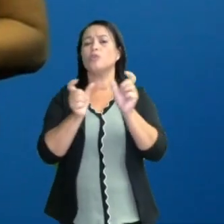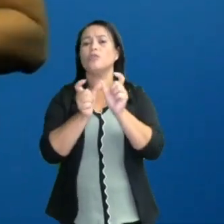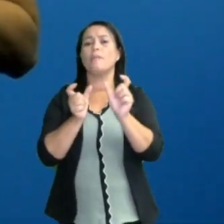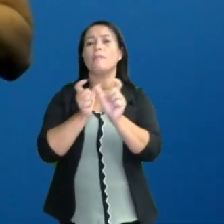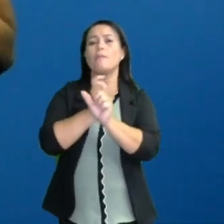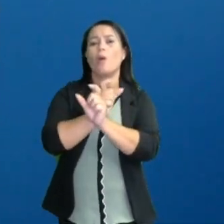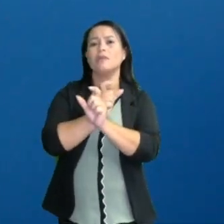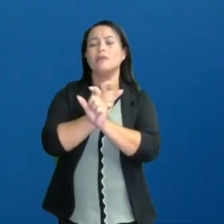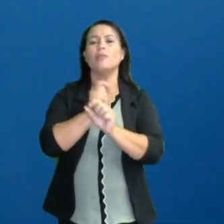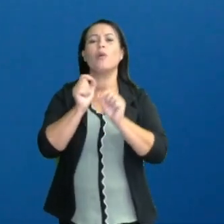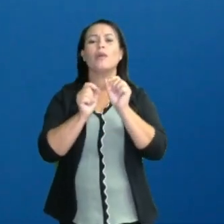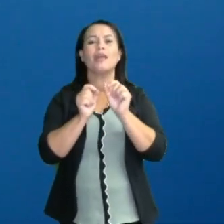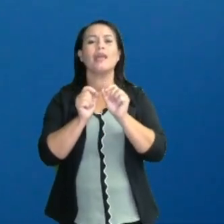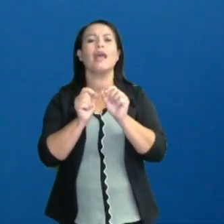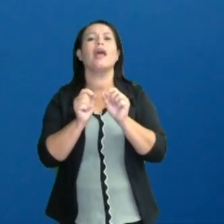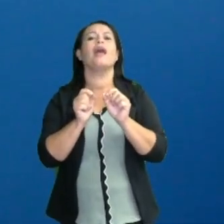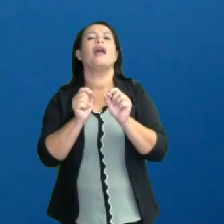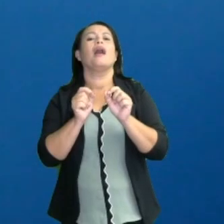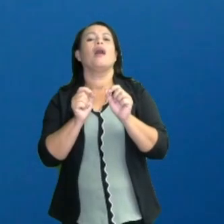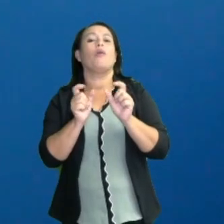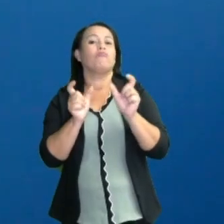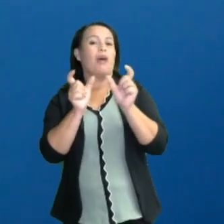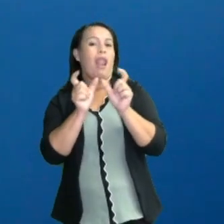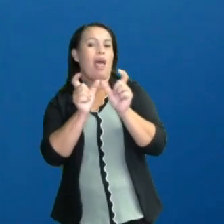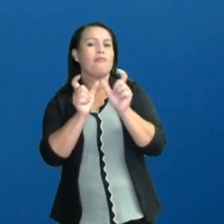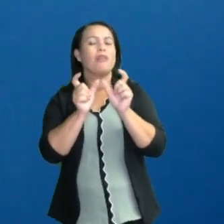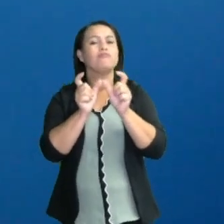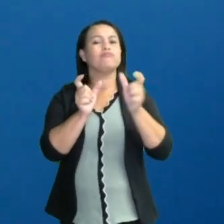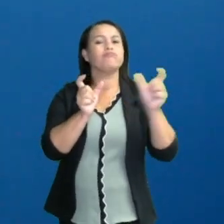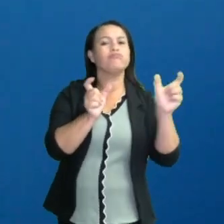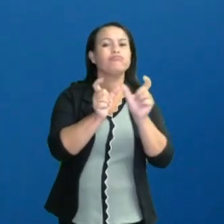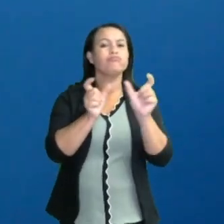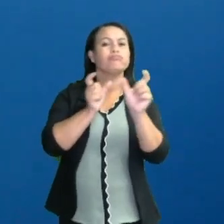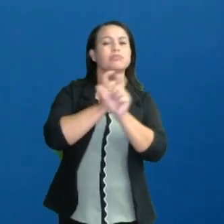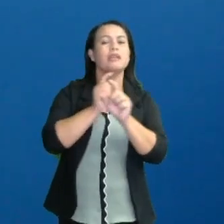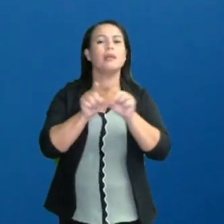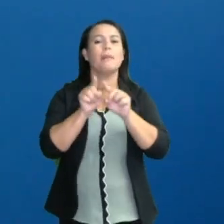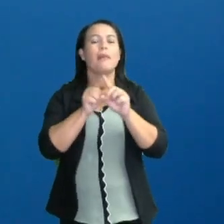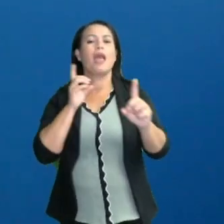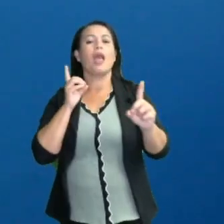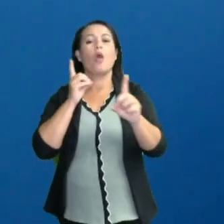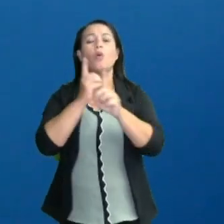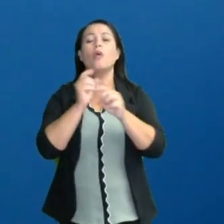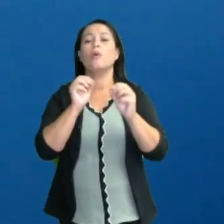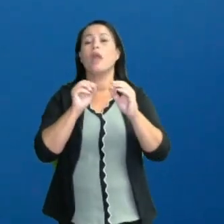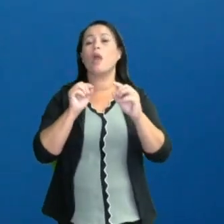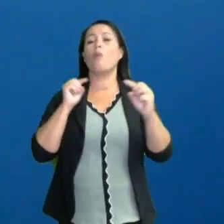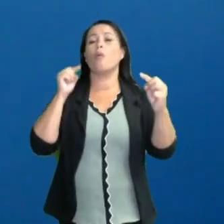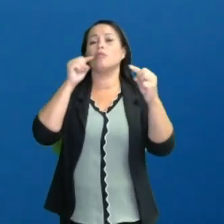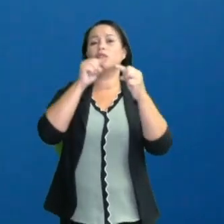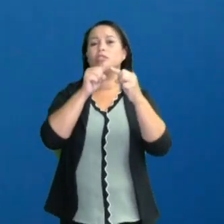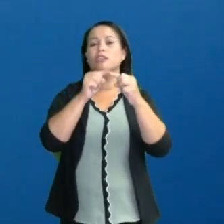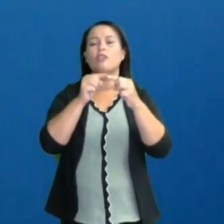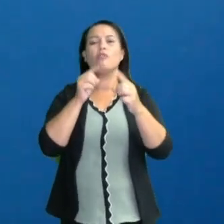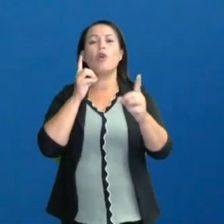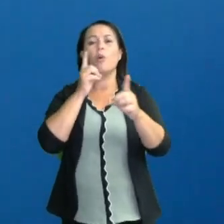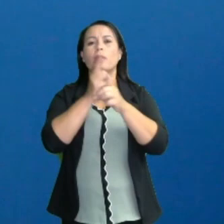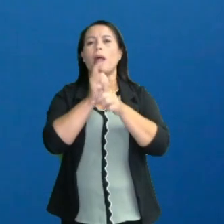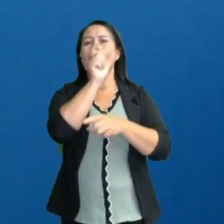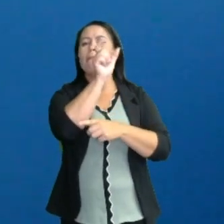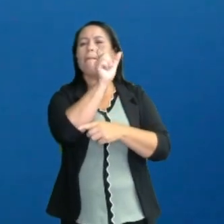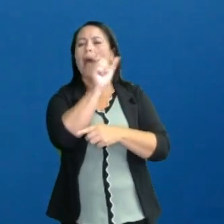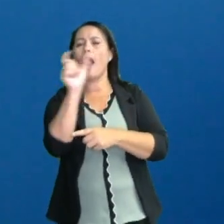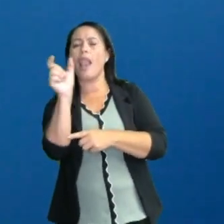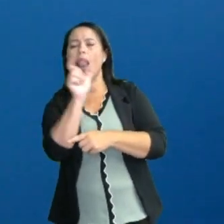polissemia. O objetivo da aprendizagem de hoje é localizar palavra no dicionário para esclarecer